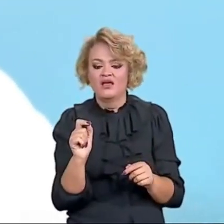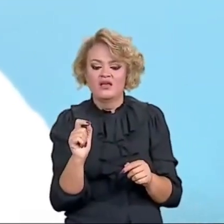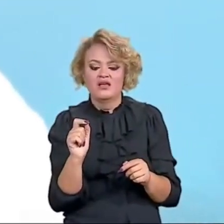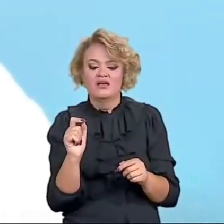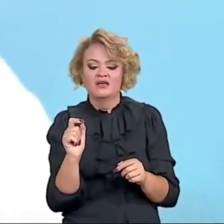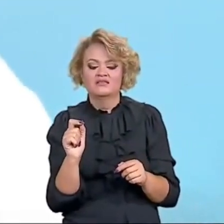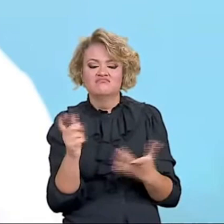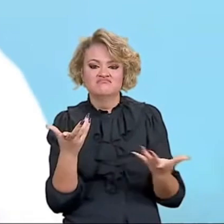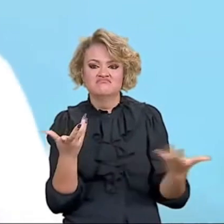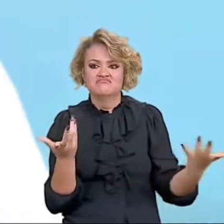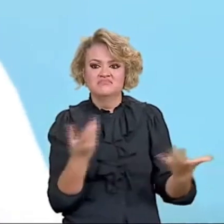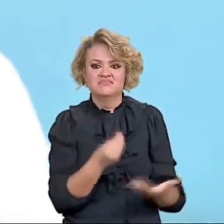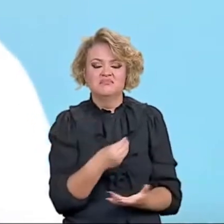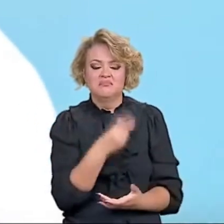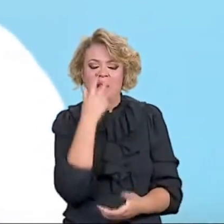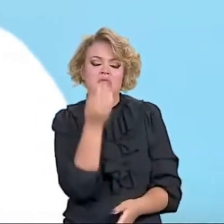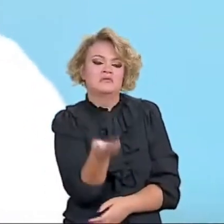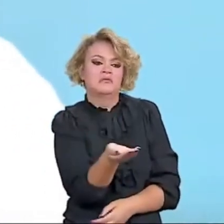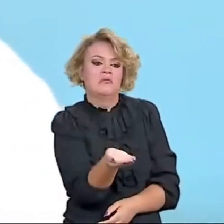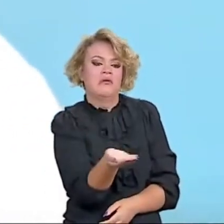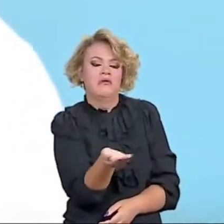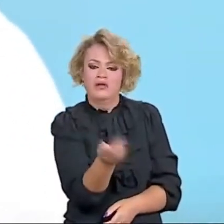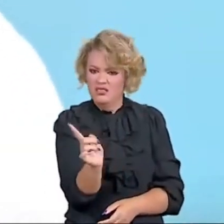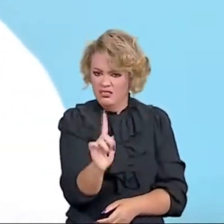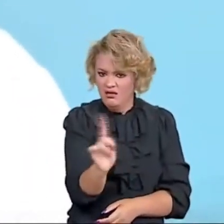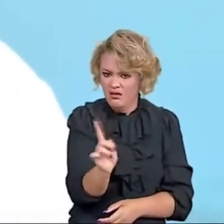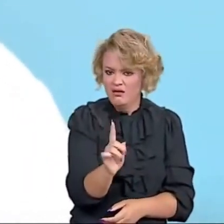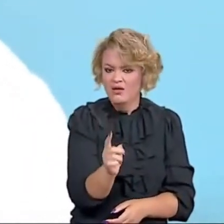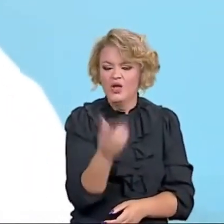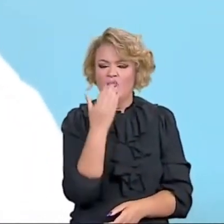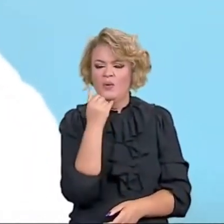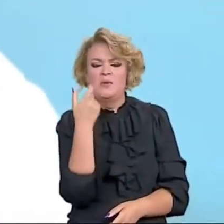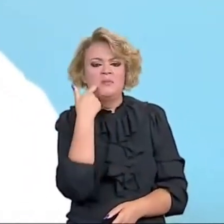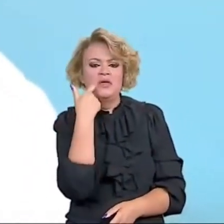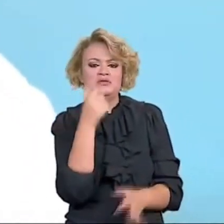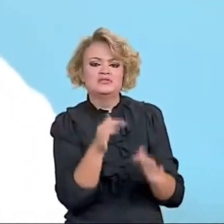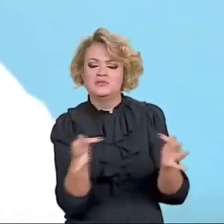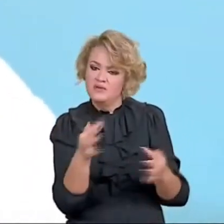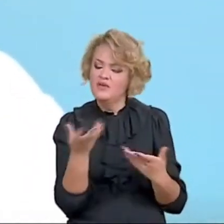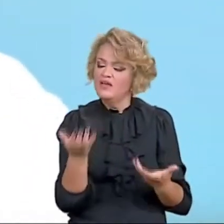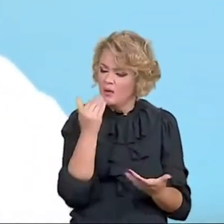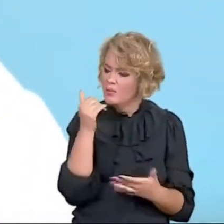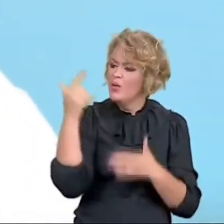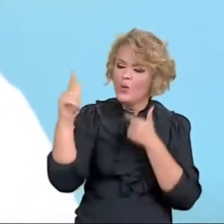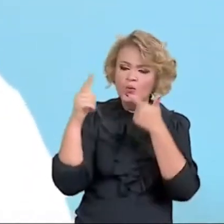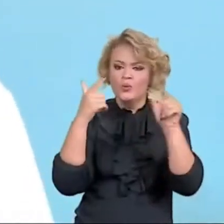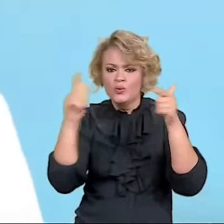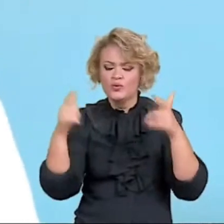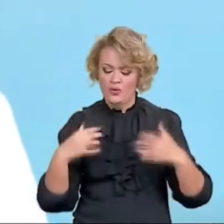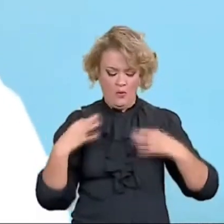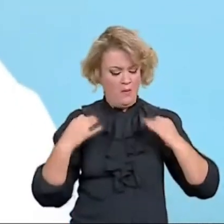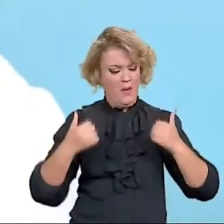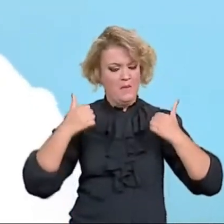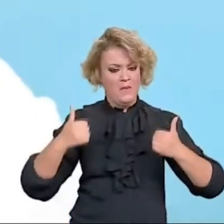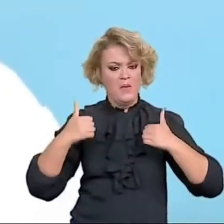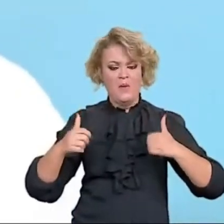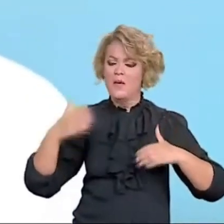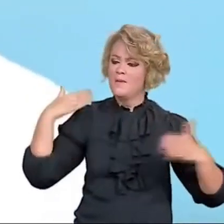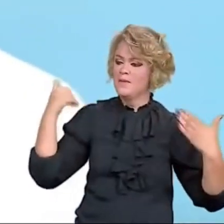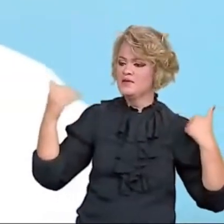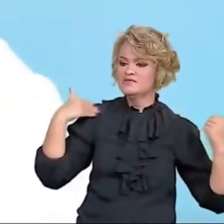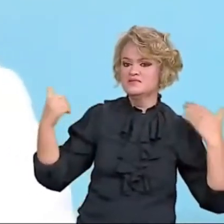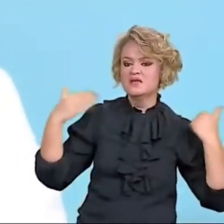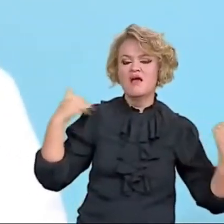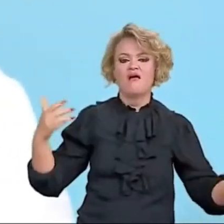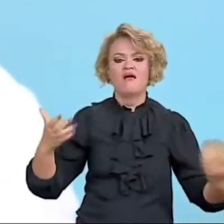de esmola. O cara não quer viver só comendo um peixinho, não. O cara quer comer outras coisas, o cara quer se vestir bem, o cara quer passear, o cara quer ter um